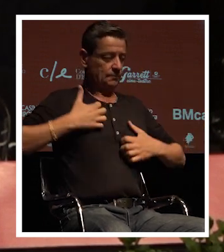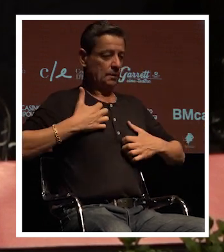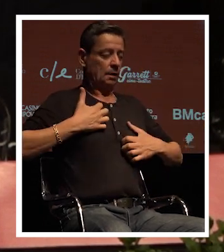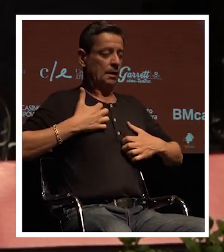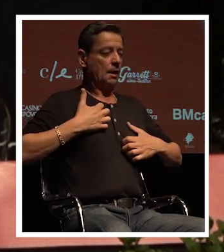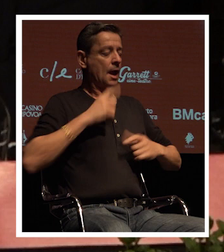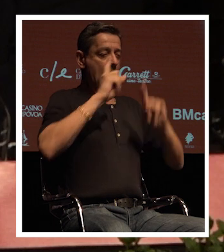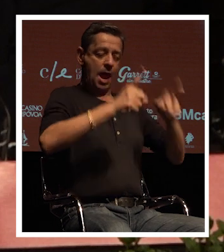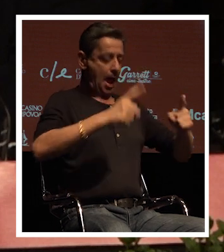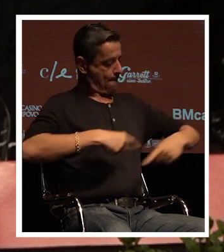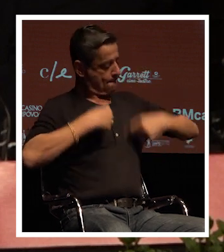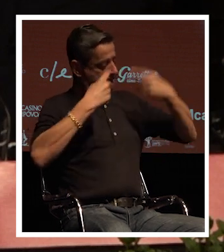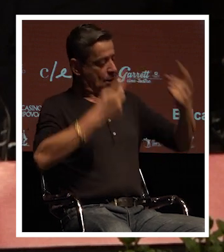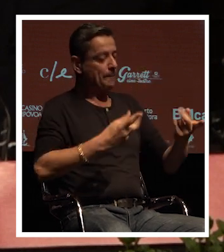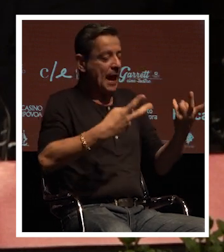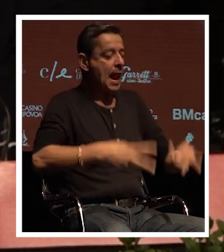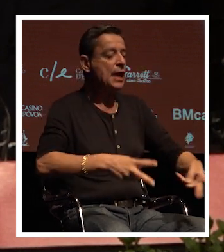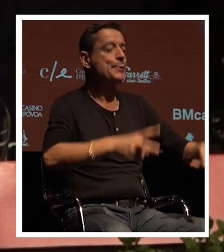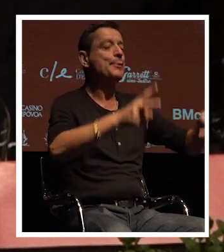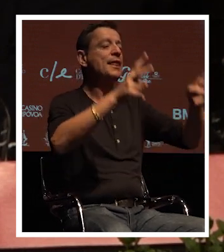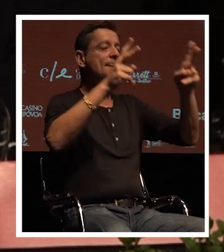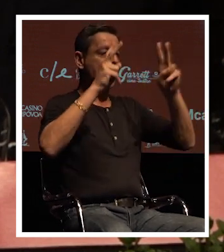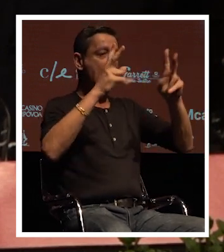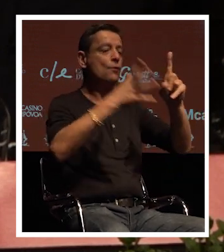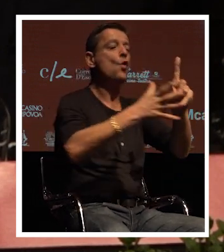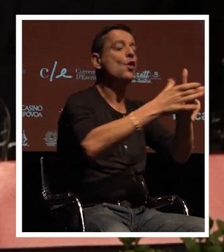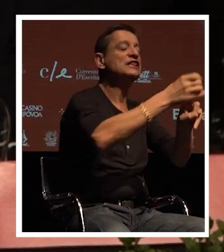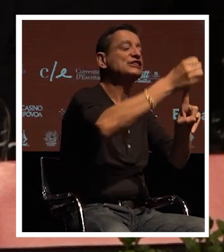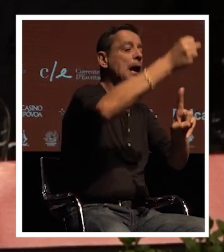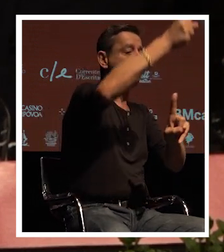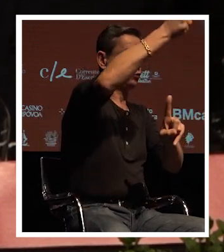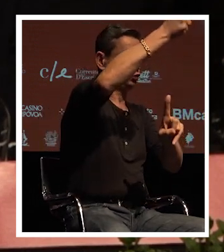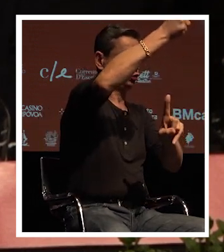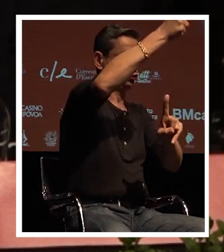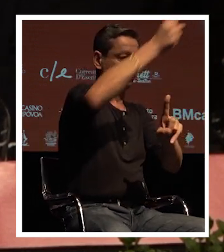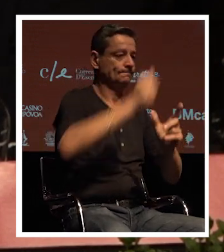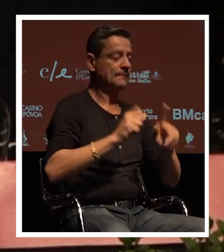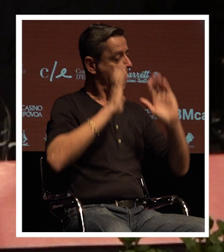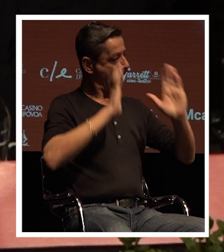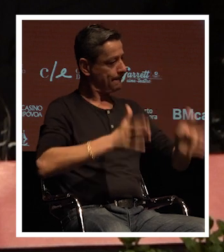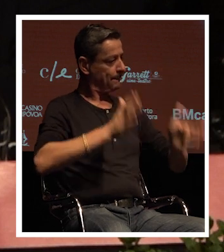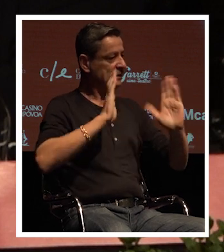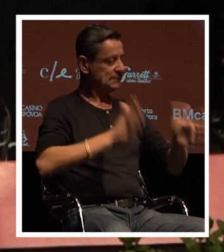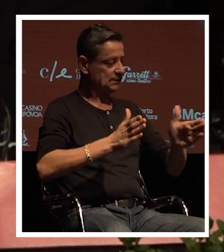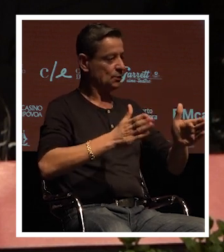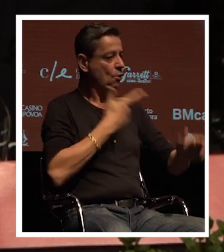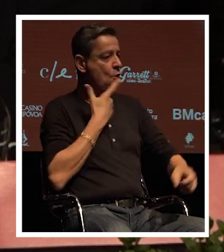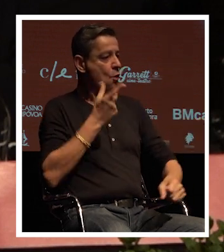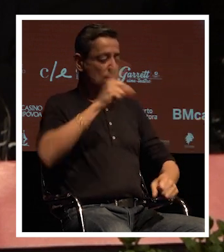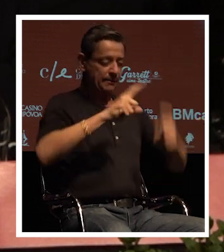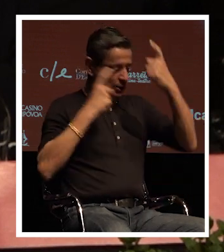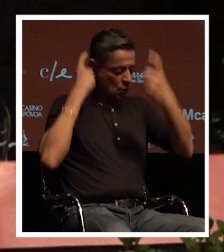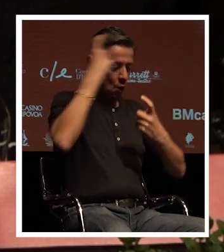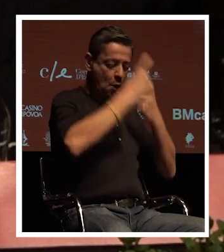fere a própria Liberdade do que conquistamos é preciso regressar à raiz do